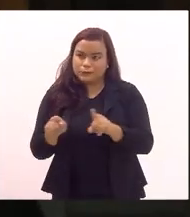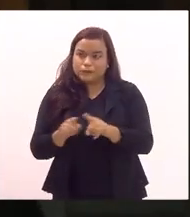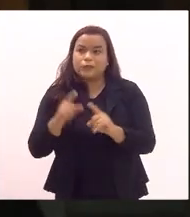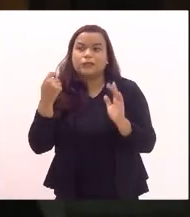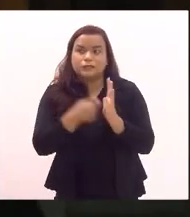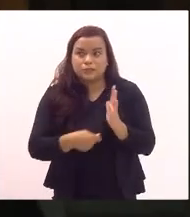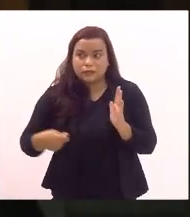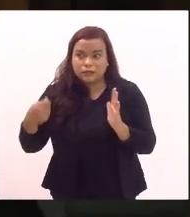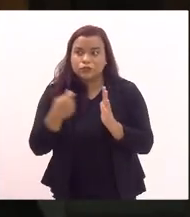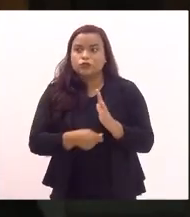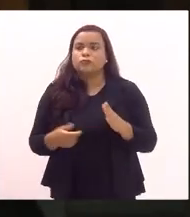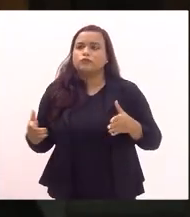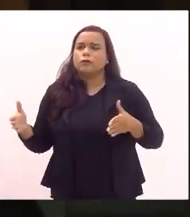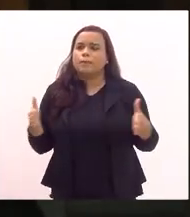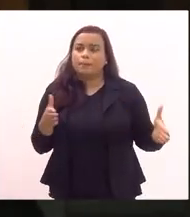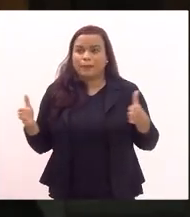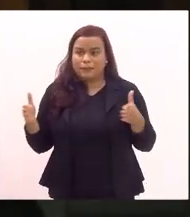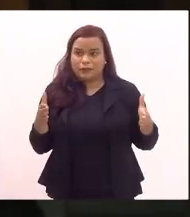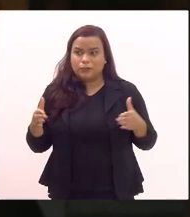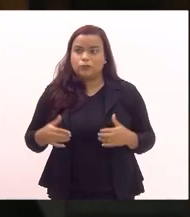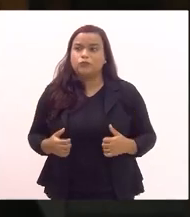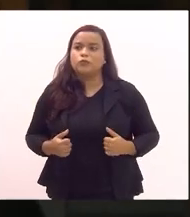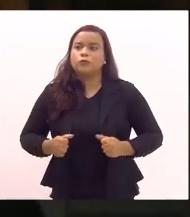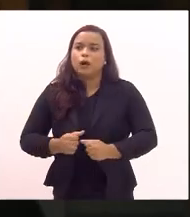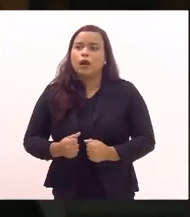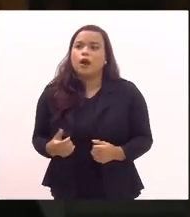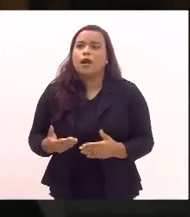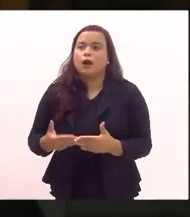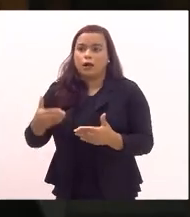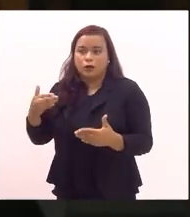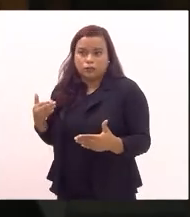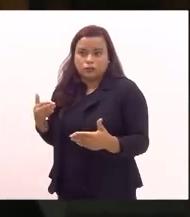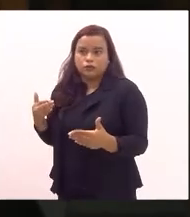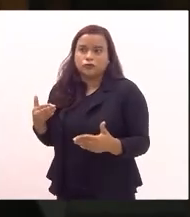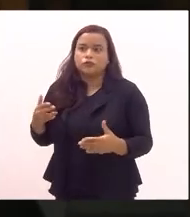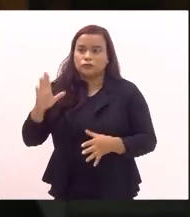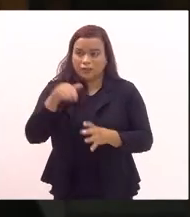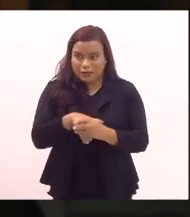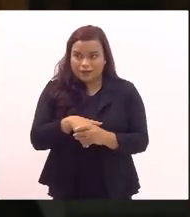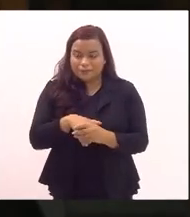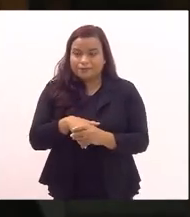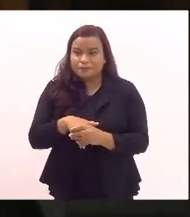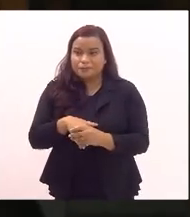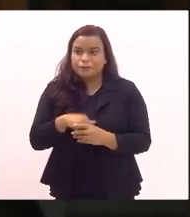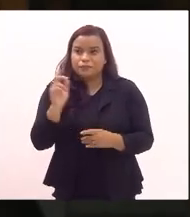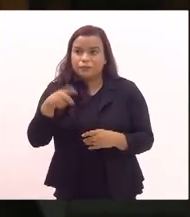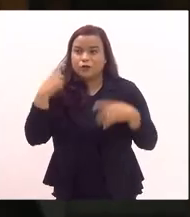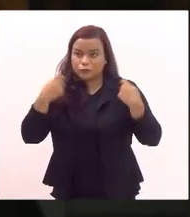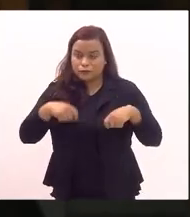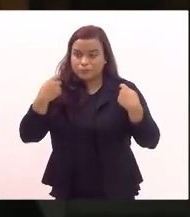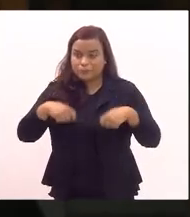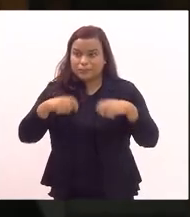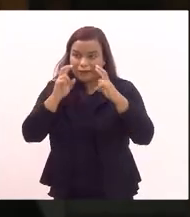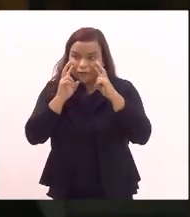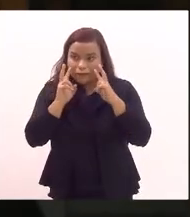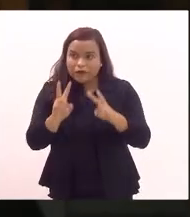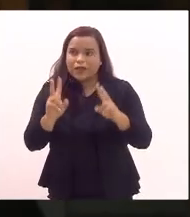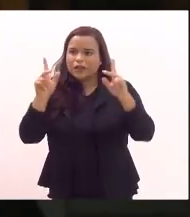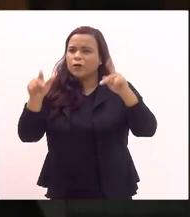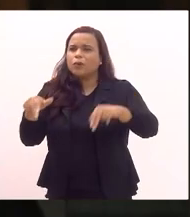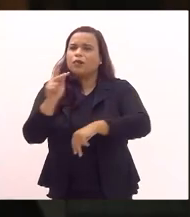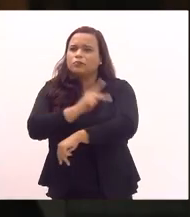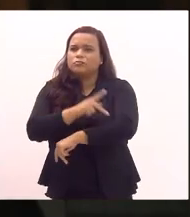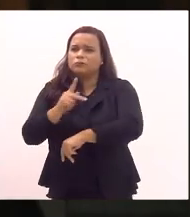insistir que nesse período que precede as eleições a gente seja pedagógico